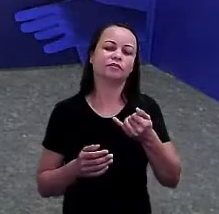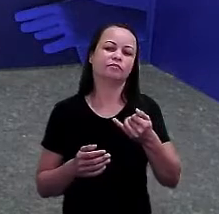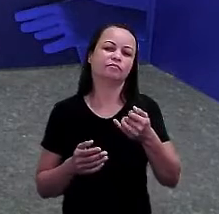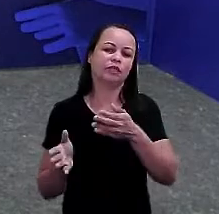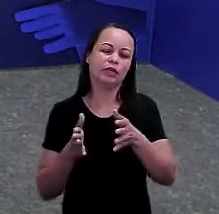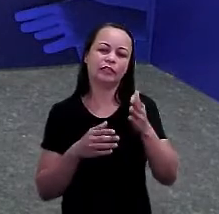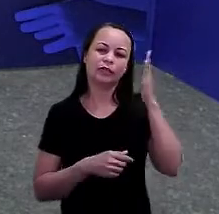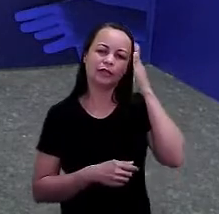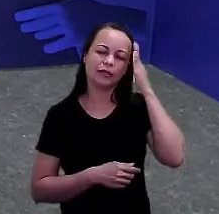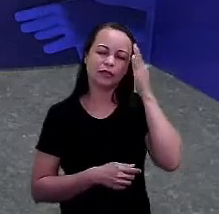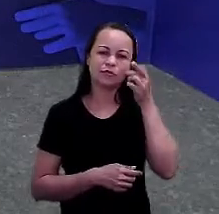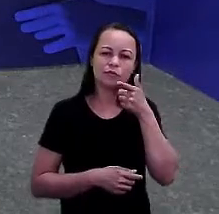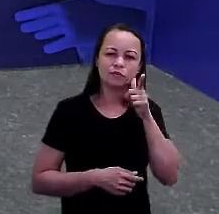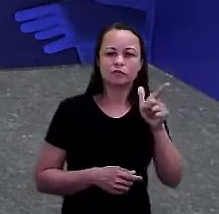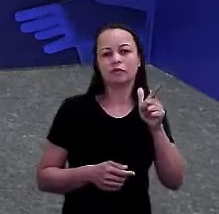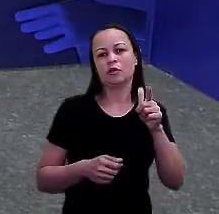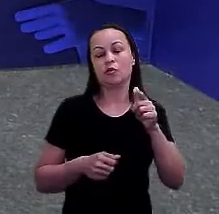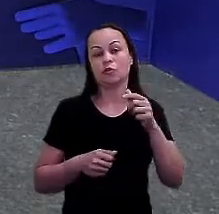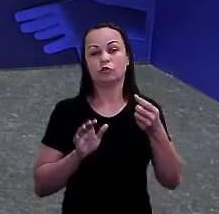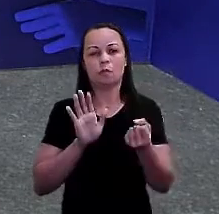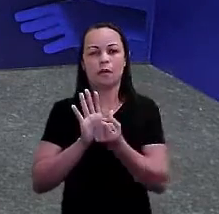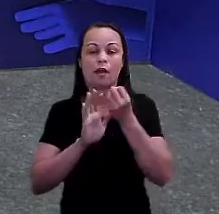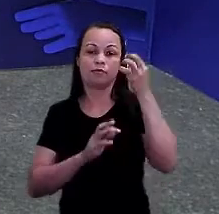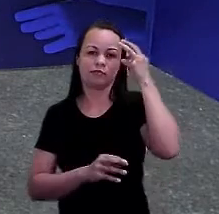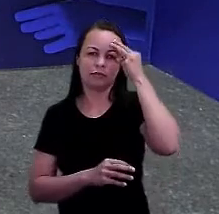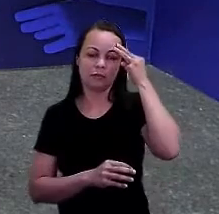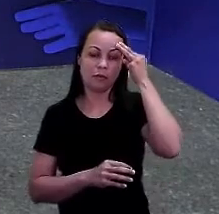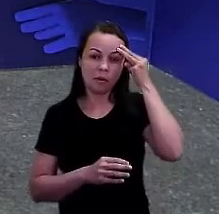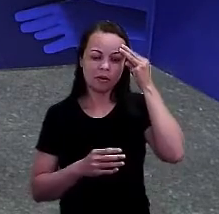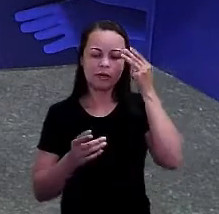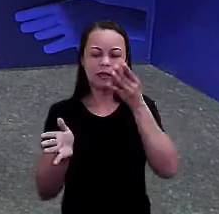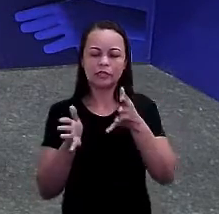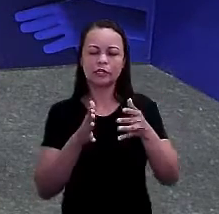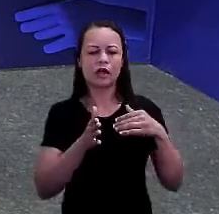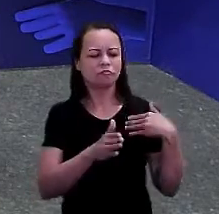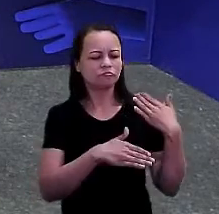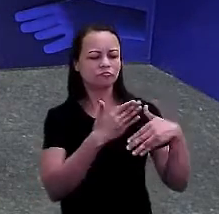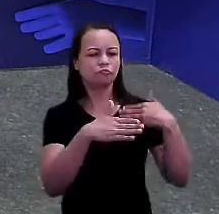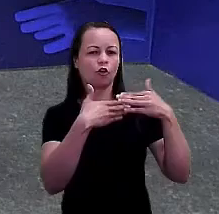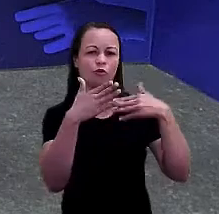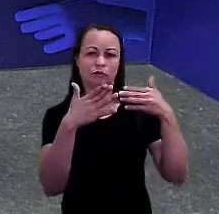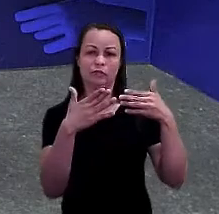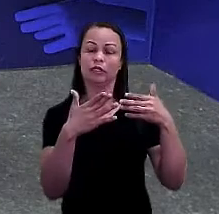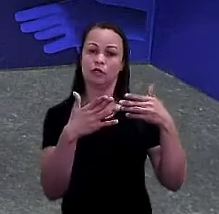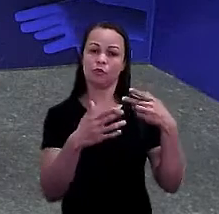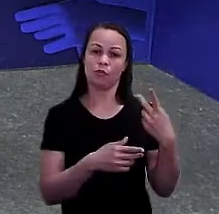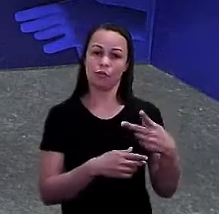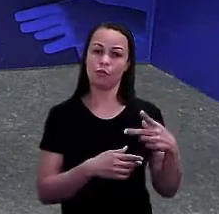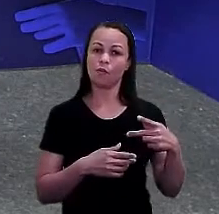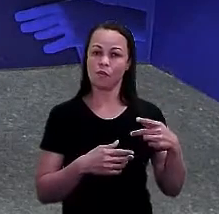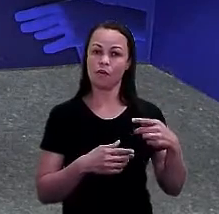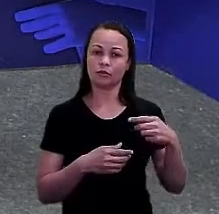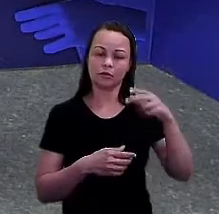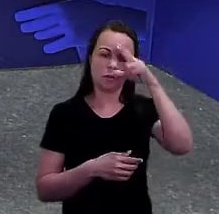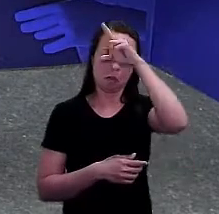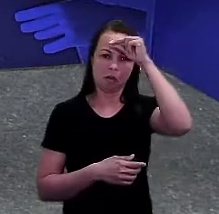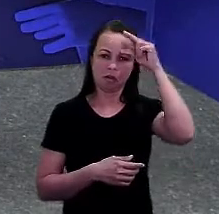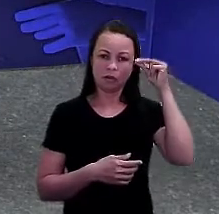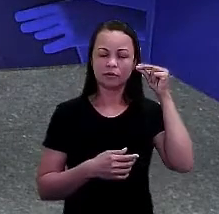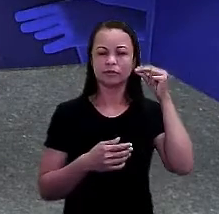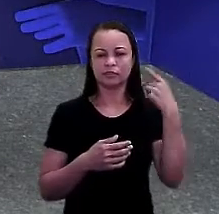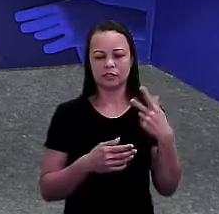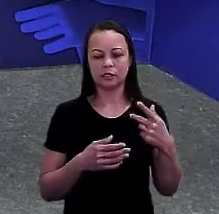conseguiu compreender o seu Marcos da Memória e conseguimos ver quanto evoluiu o nosso município. Passamos de